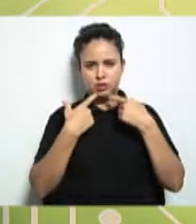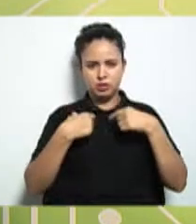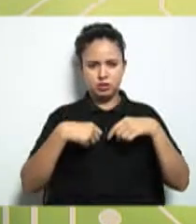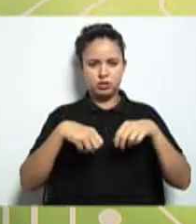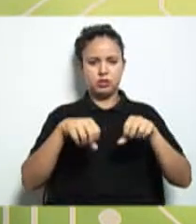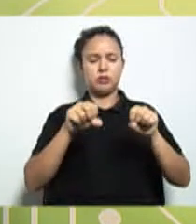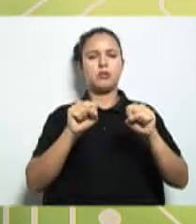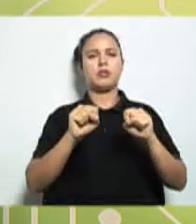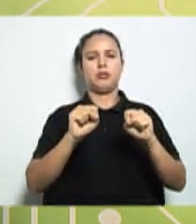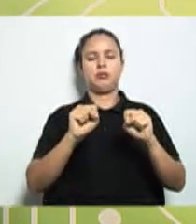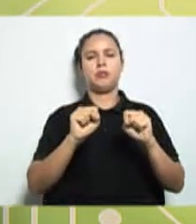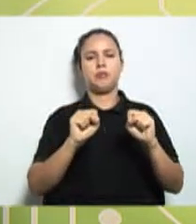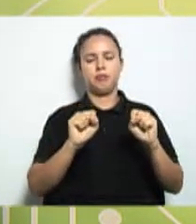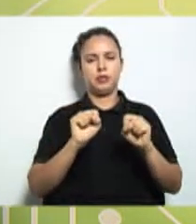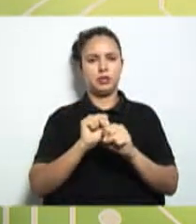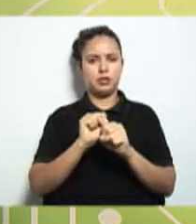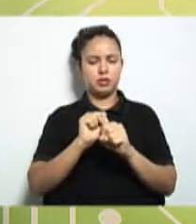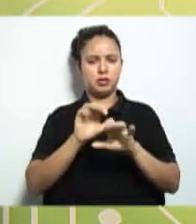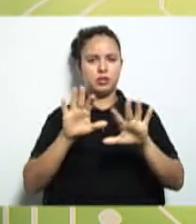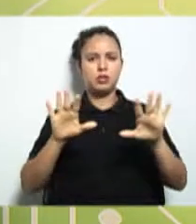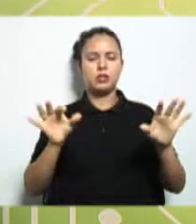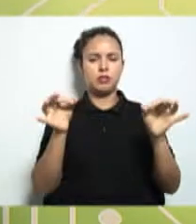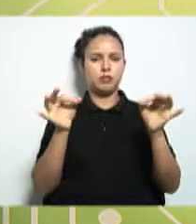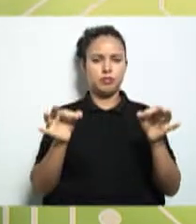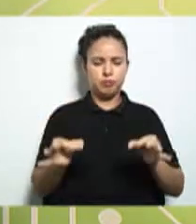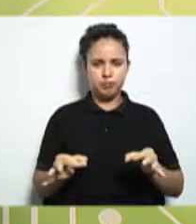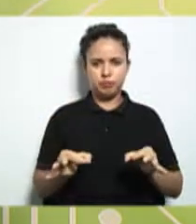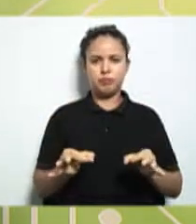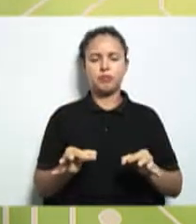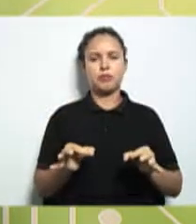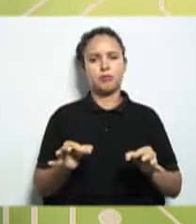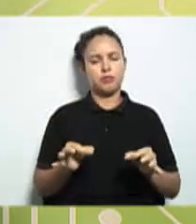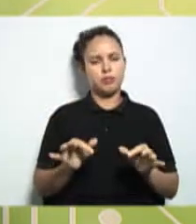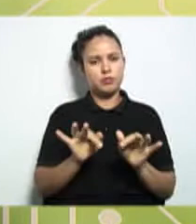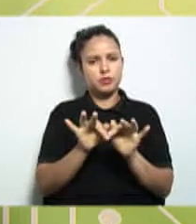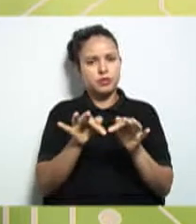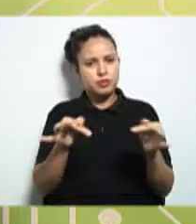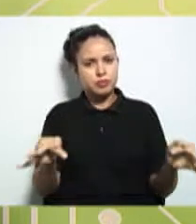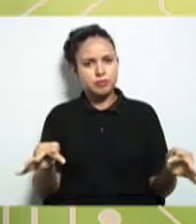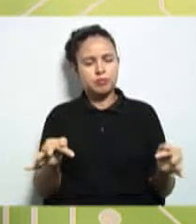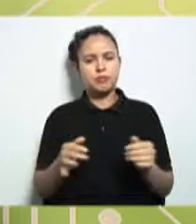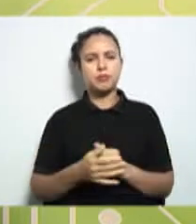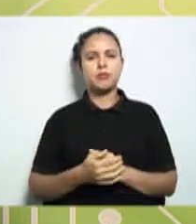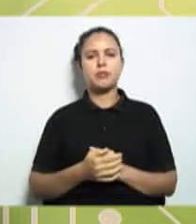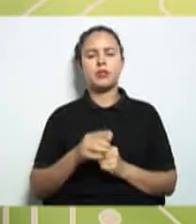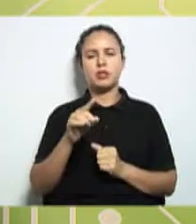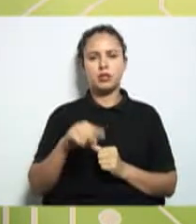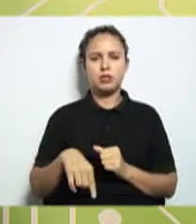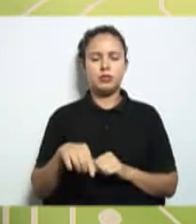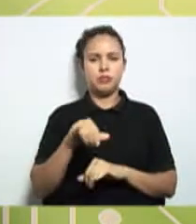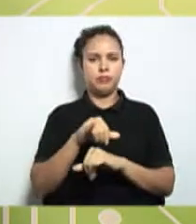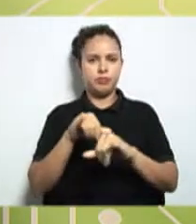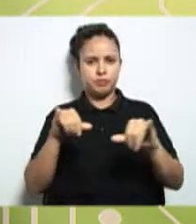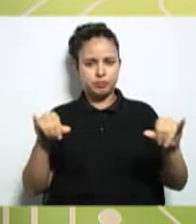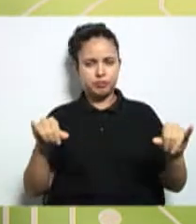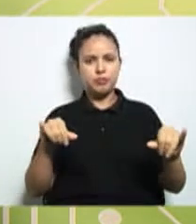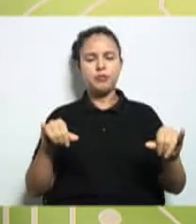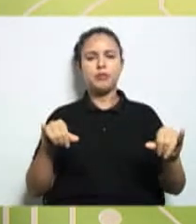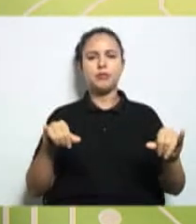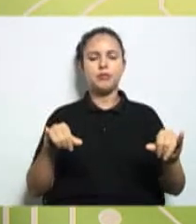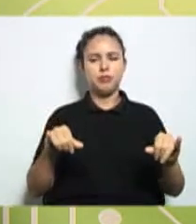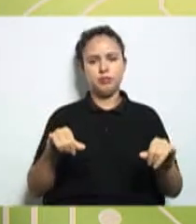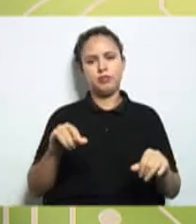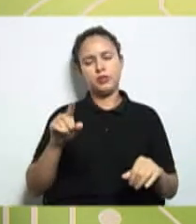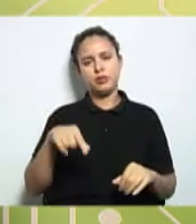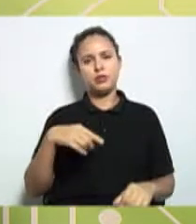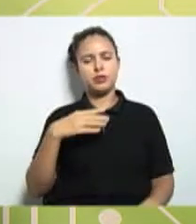mais objetiva, clara e concisa, que é uma forma de divulgação, de